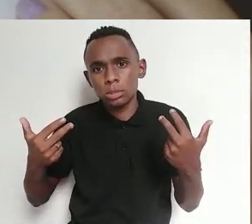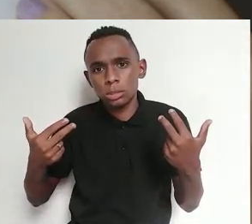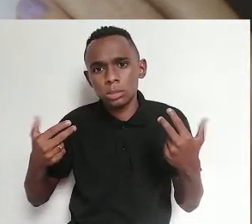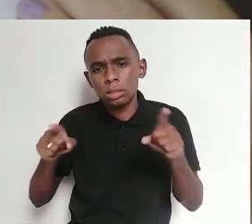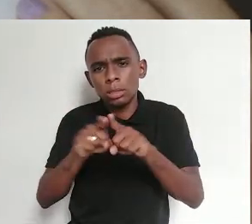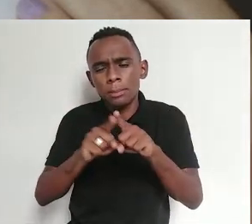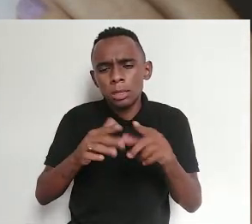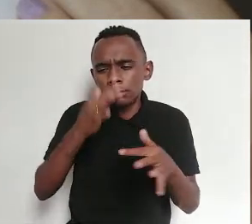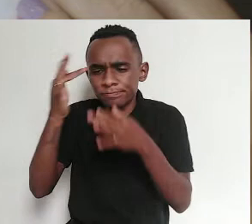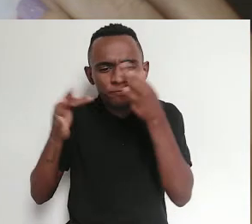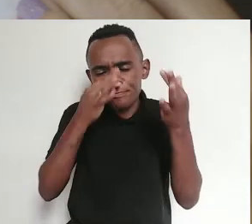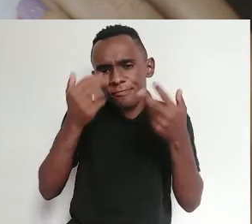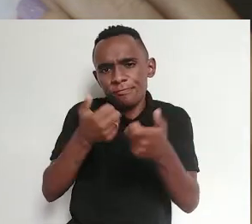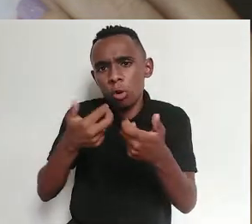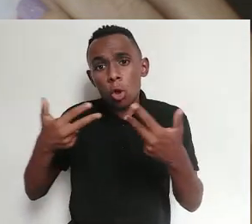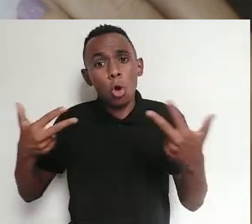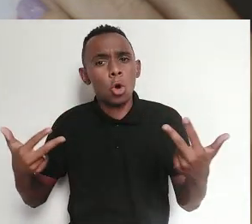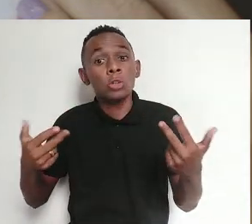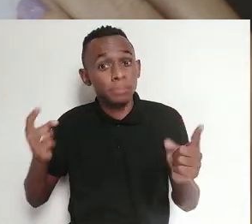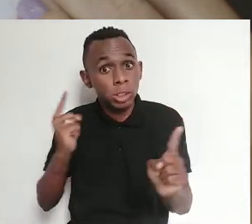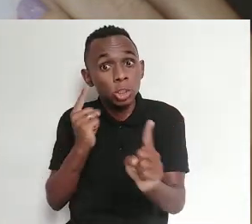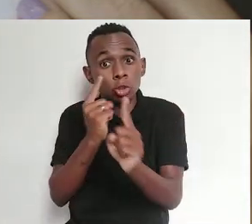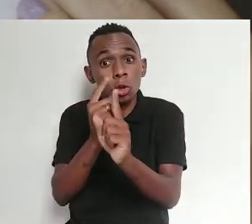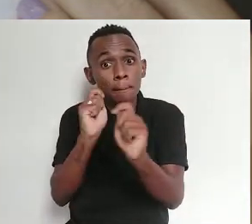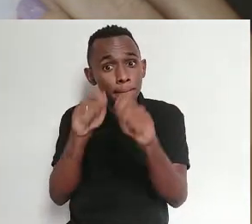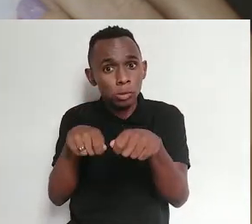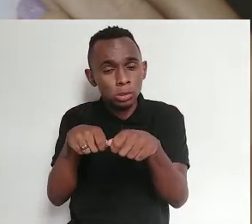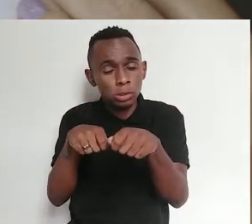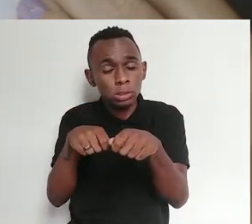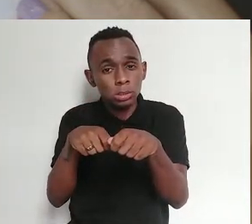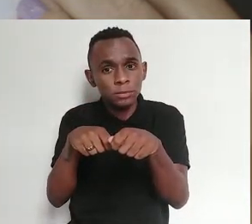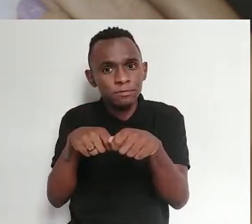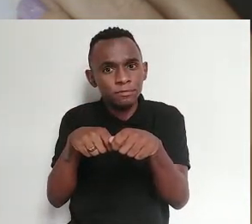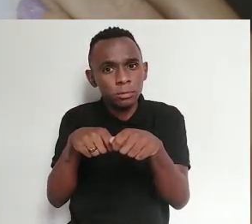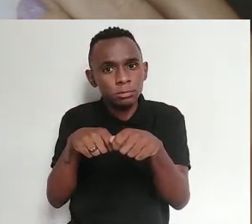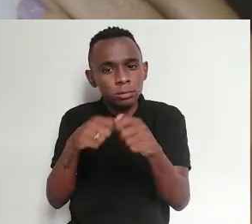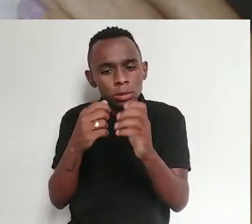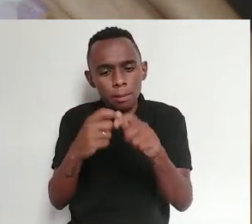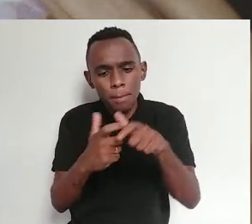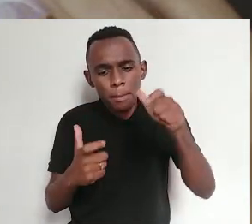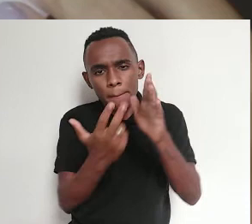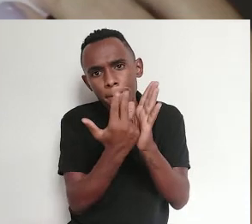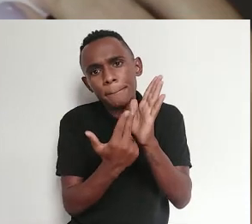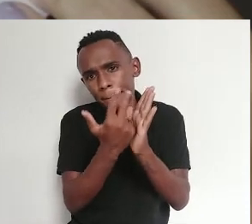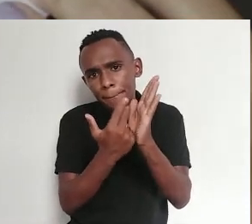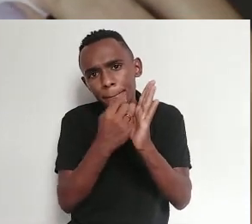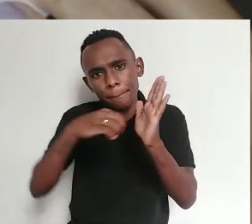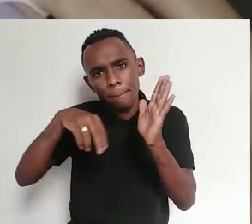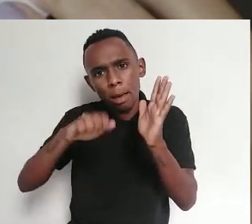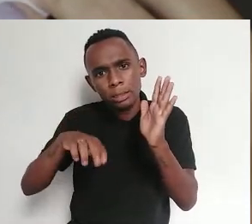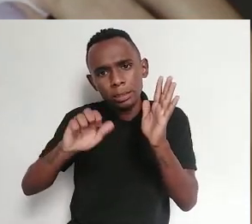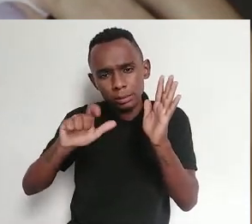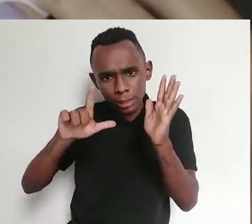nas plantas, a gente encontra mandalas. Eu vou mostrar para vocês daqui a pouco.